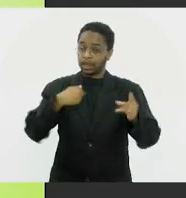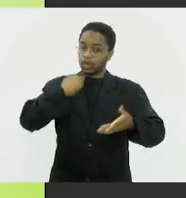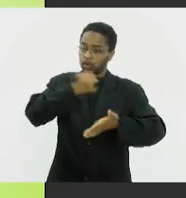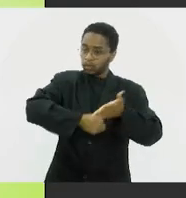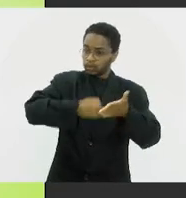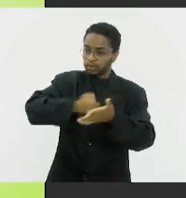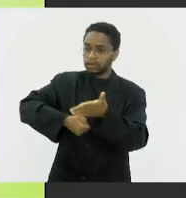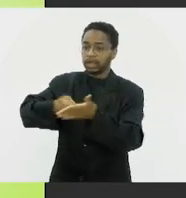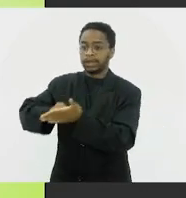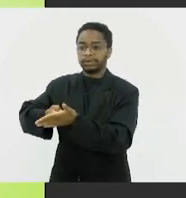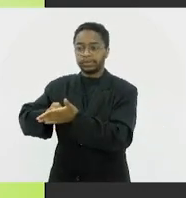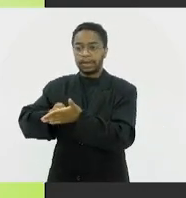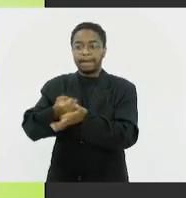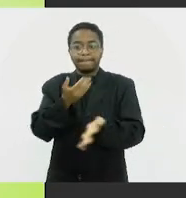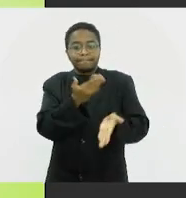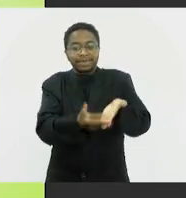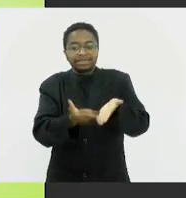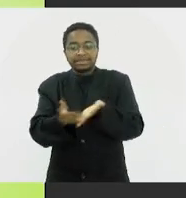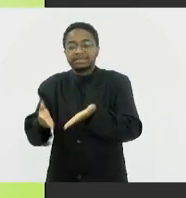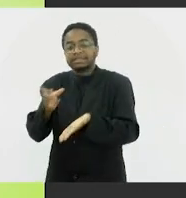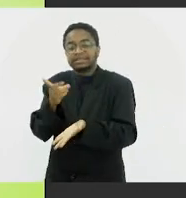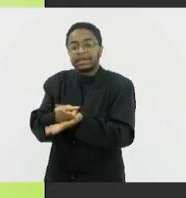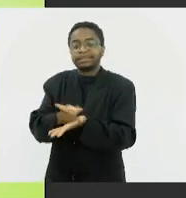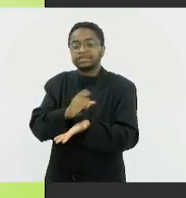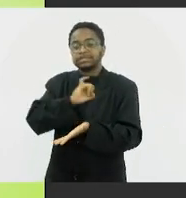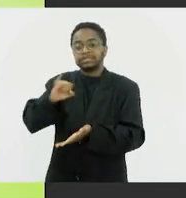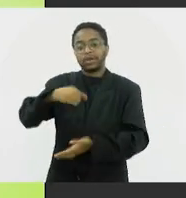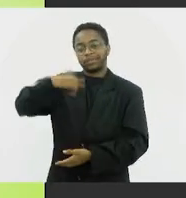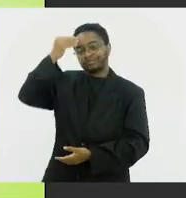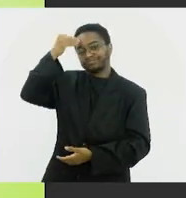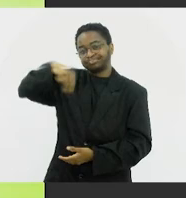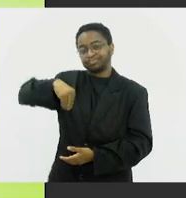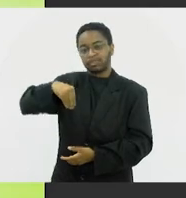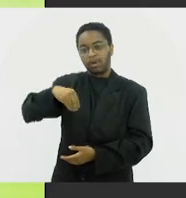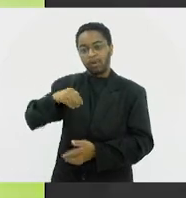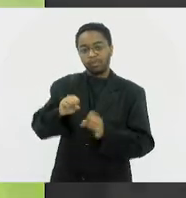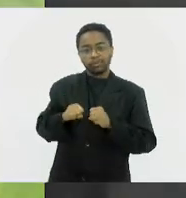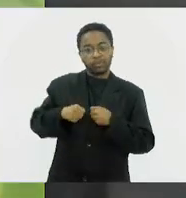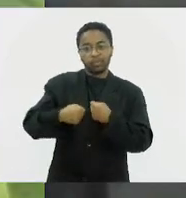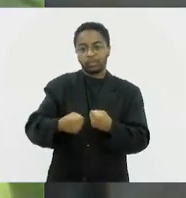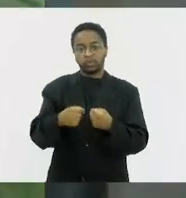perdi todas as vezes e deixei de lutar.